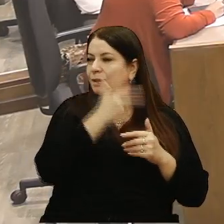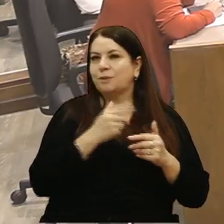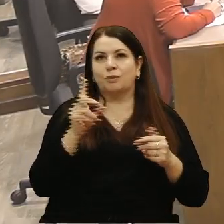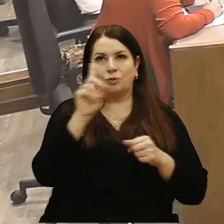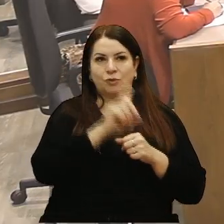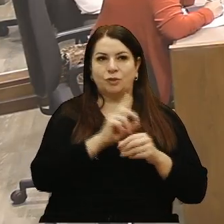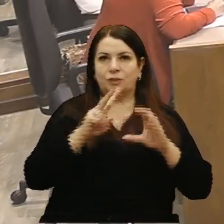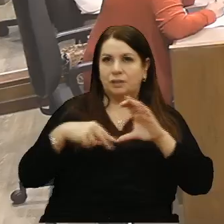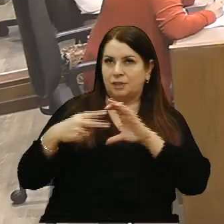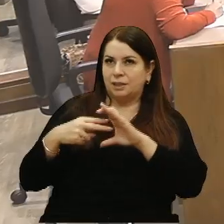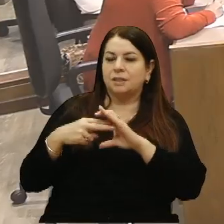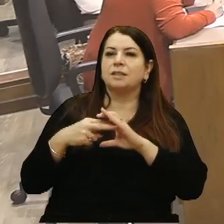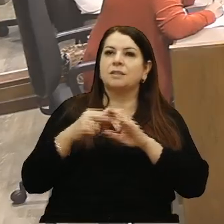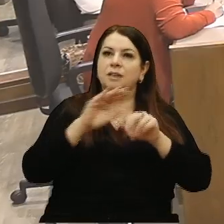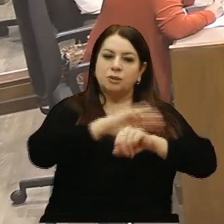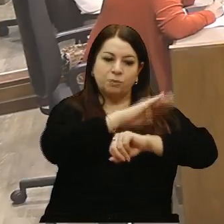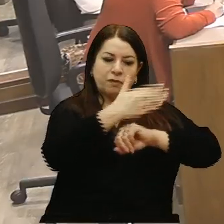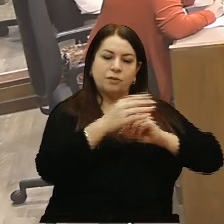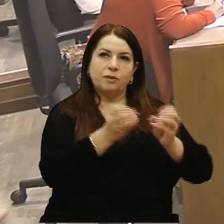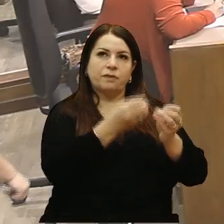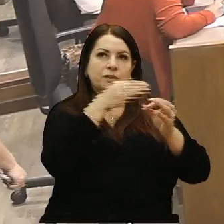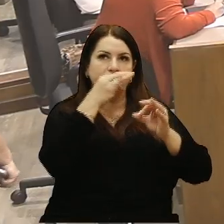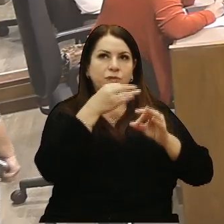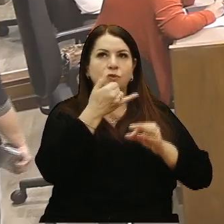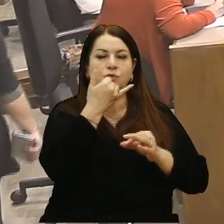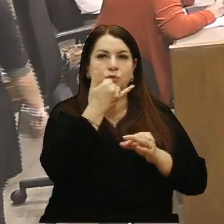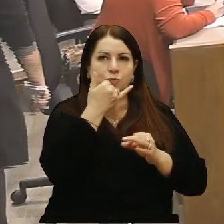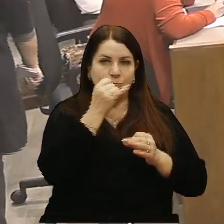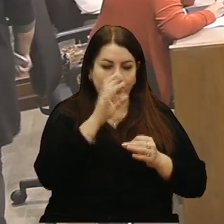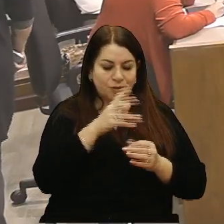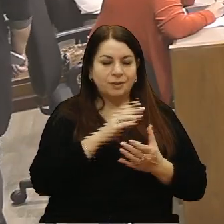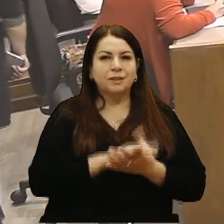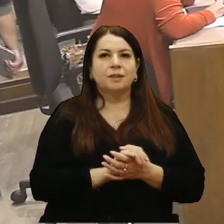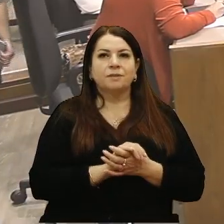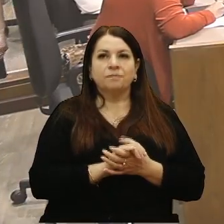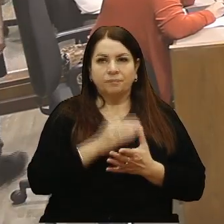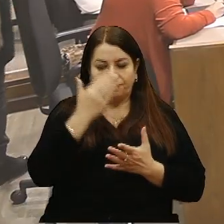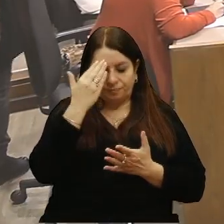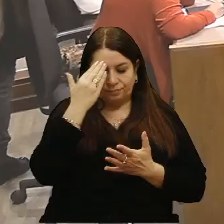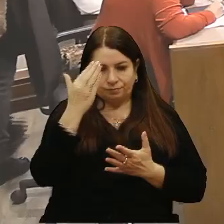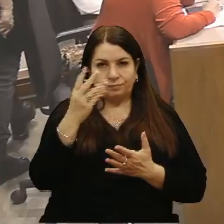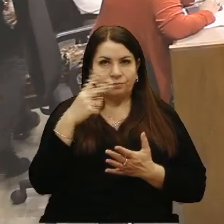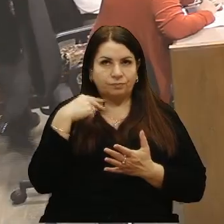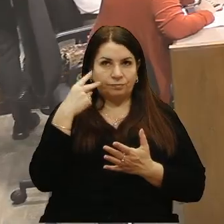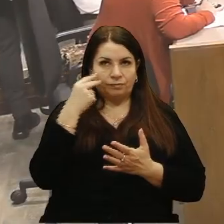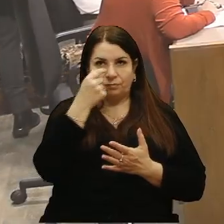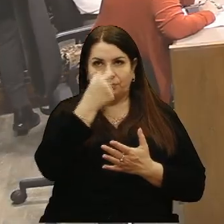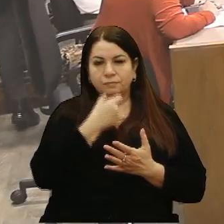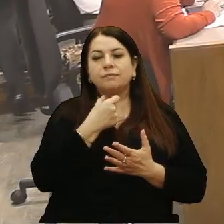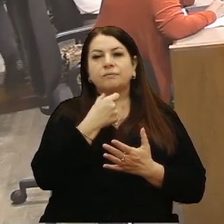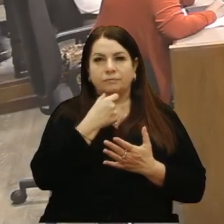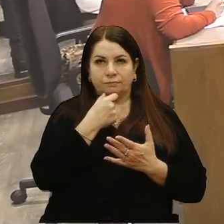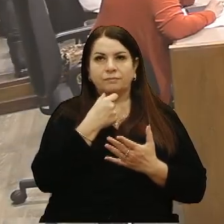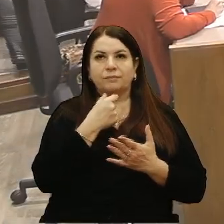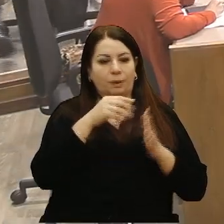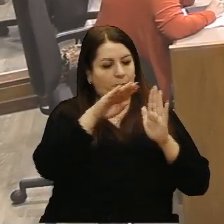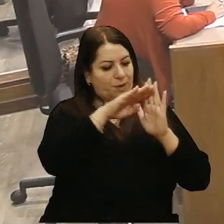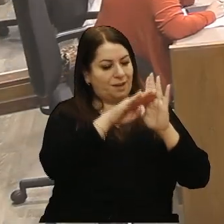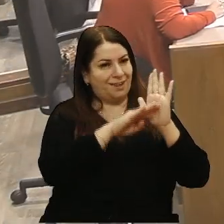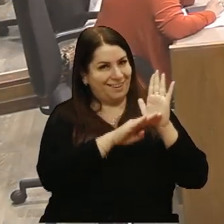Câmara de Vereadores, nos pavilhões da Festa da Uva. Desculpa, senhor presidente, era isso. Obrigado, vereador Cristiano. Foi grande a lista, pelo